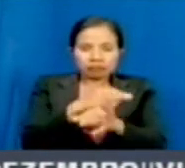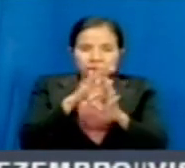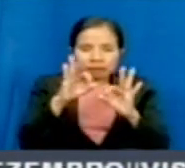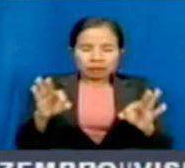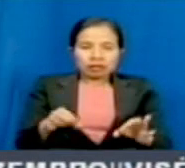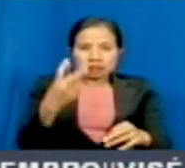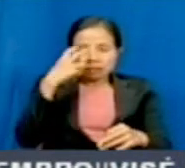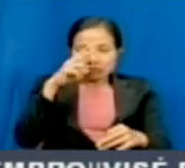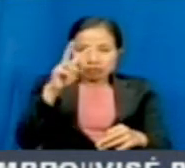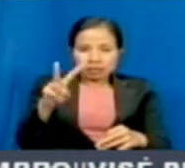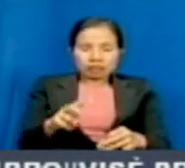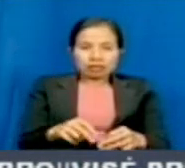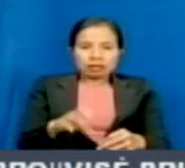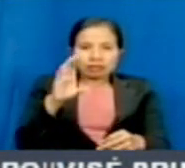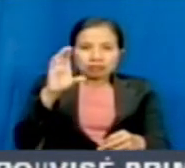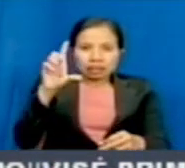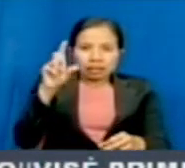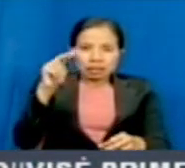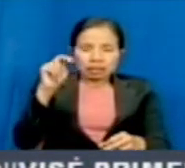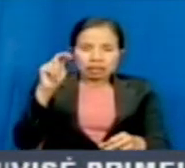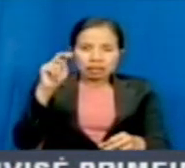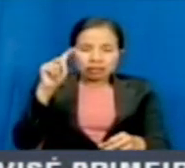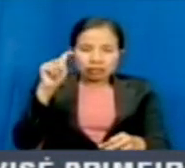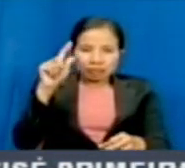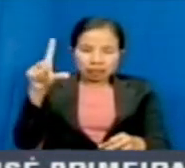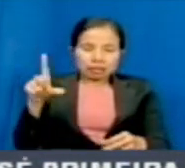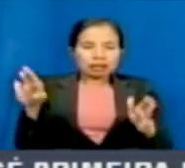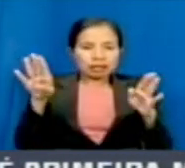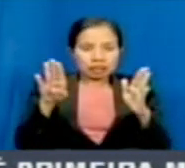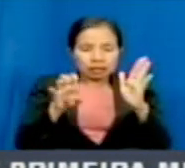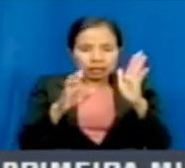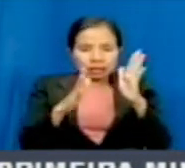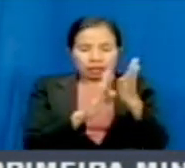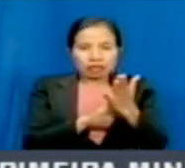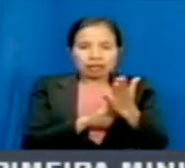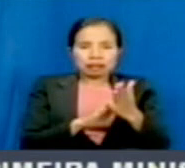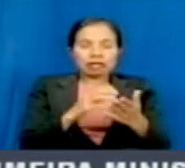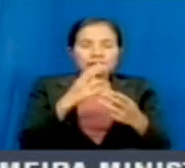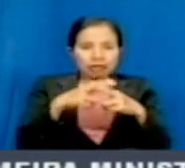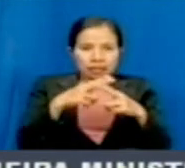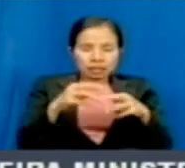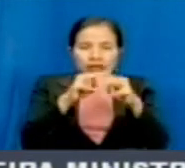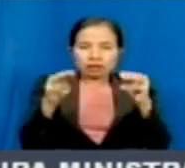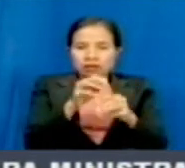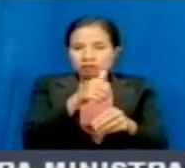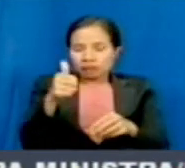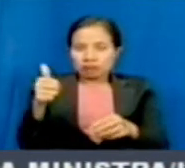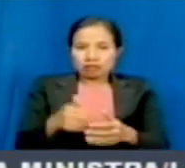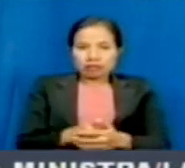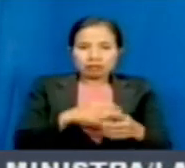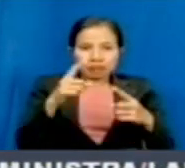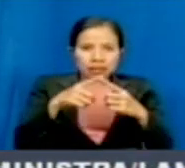remata verificação, CCLN seitaka filafali lista naran ia cada município tuir categoria ida-ida.